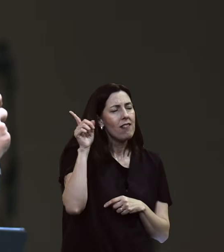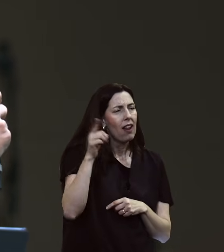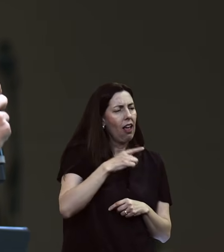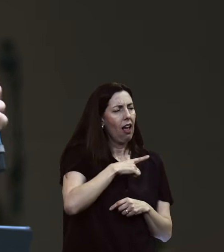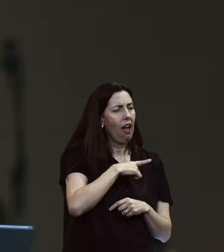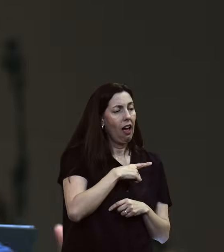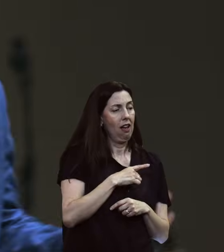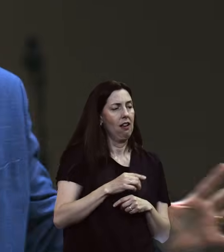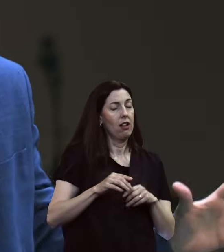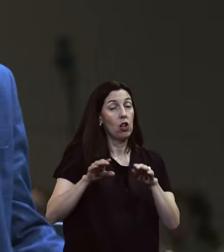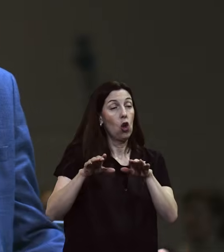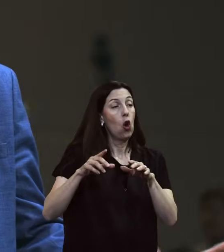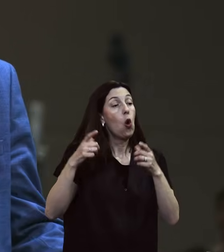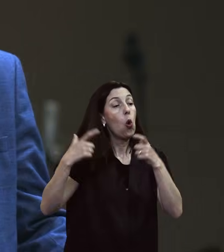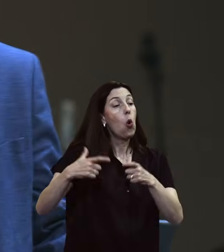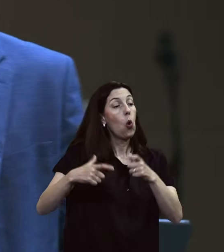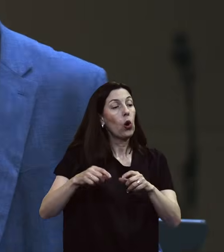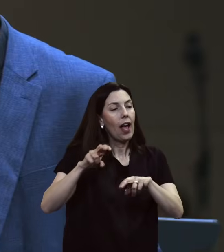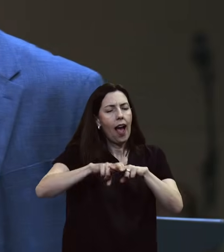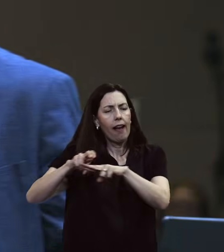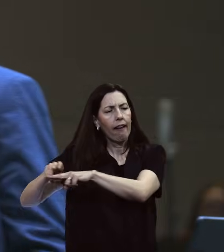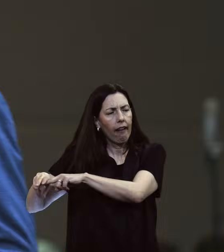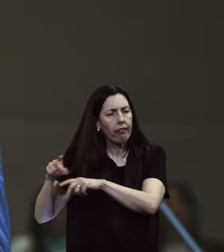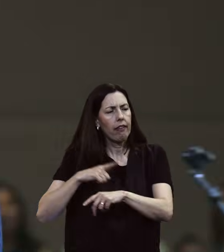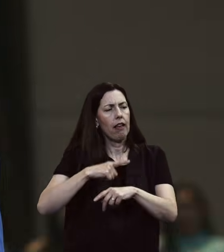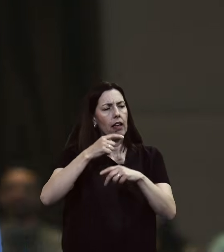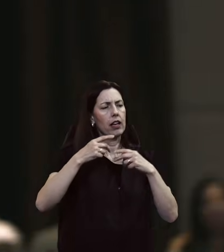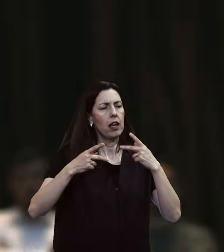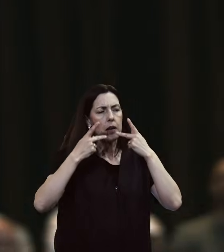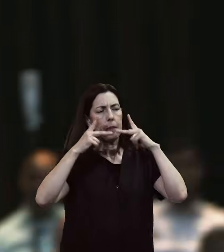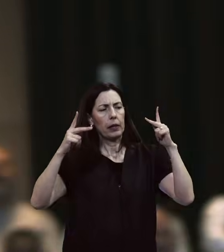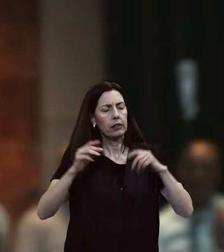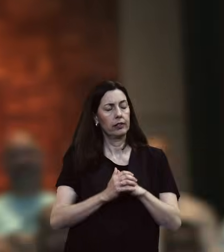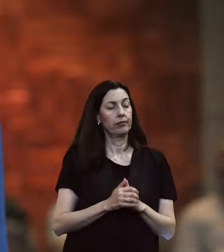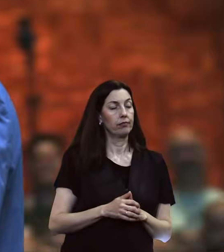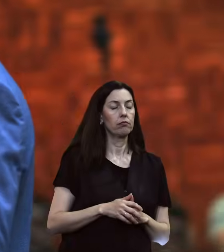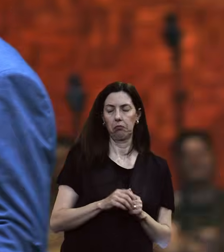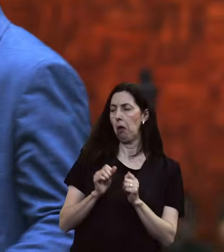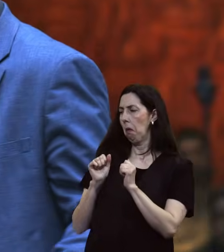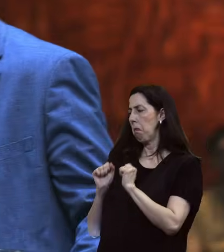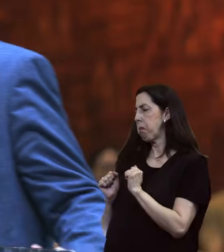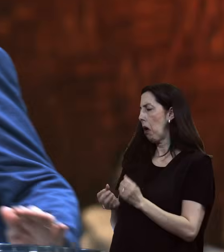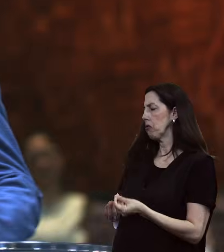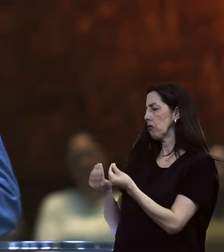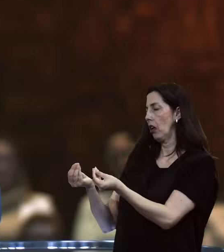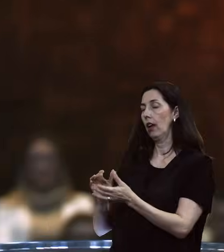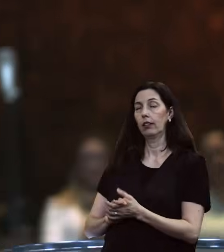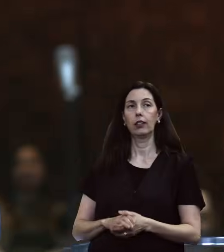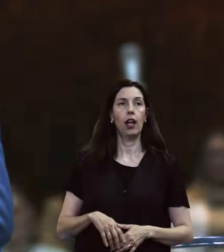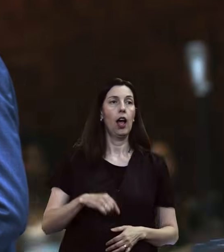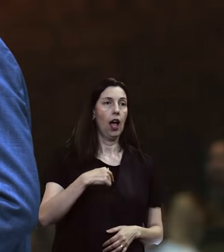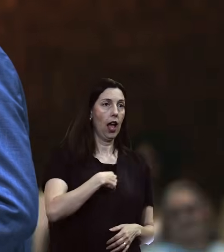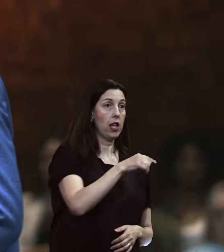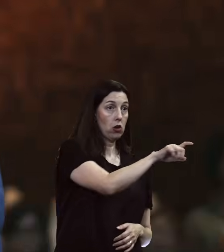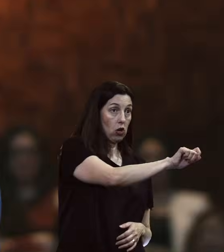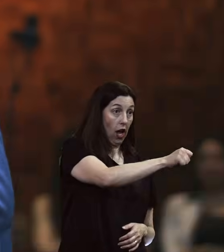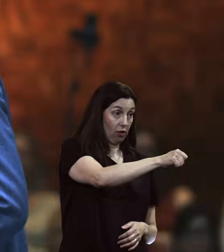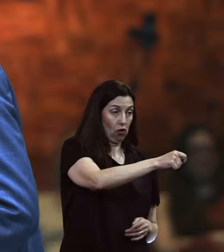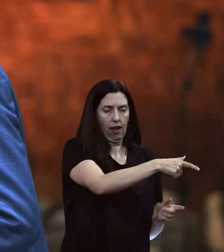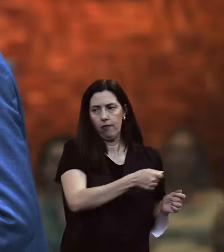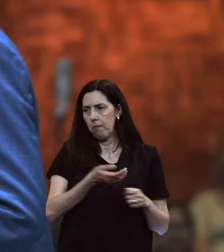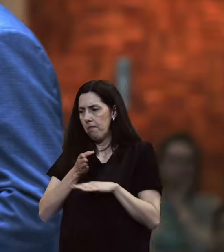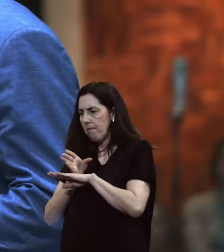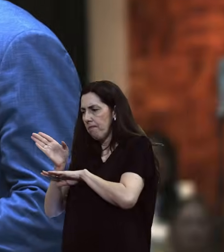posso. E aí eu me tranquei no auditório, peguei a Bíblia, falei, Deus, eu